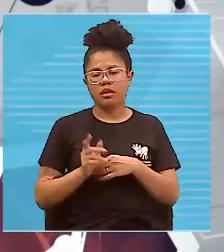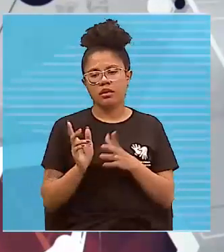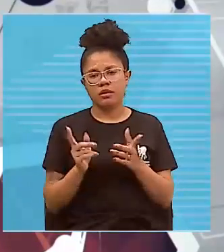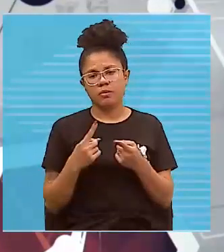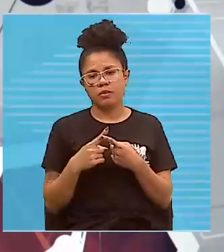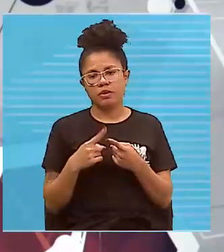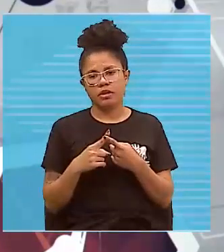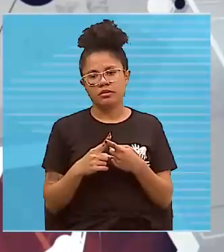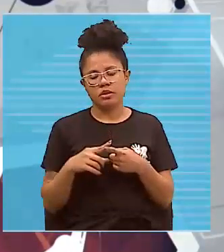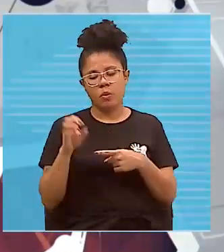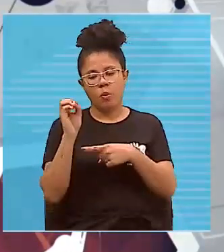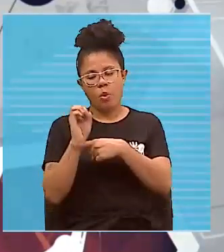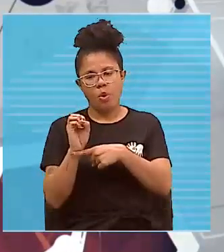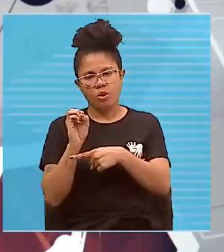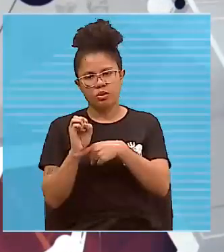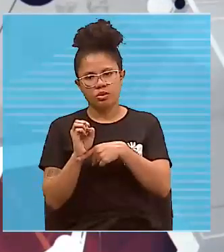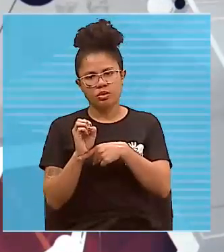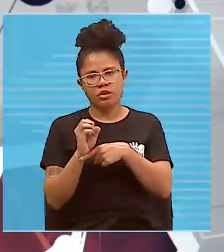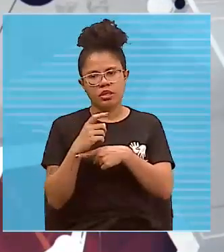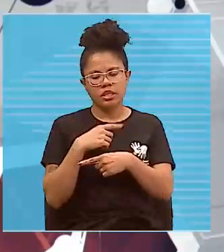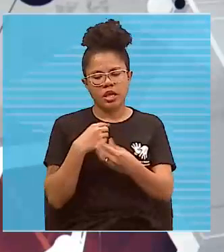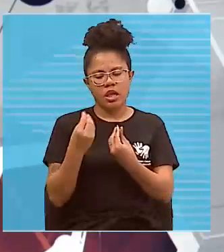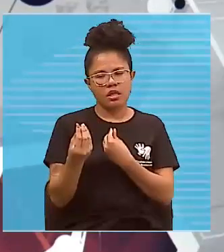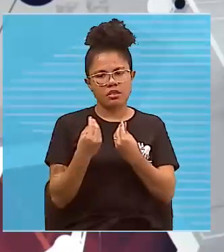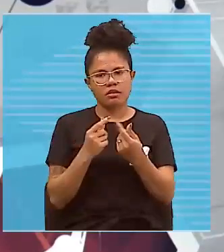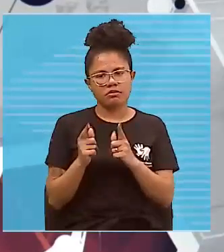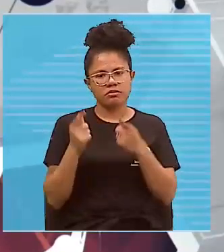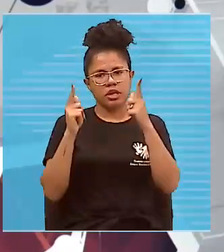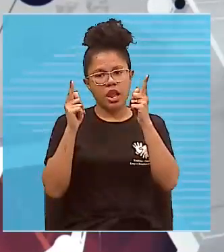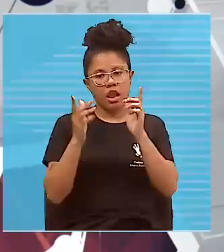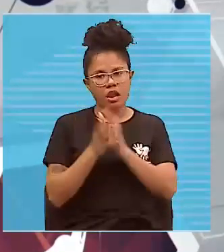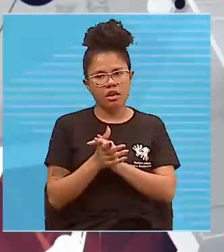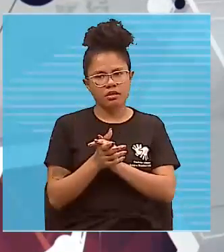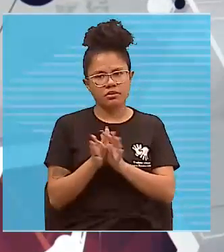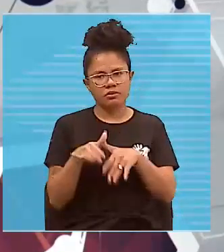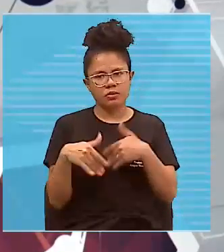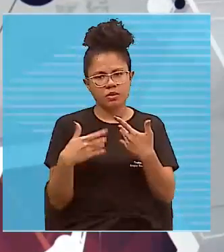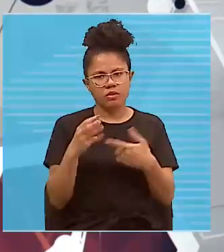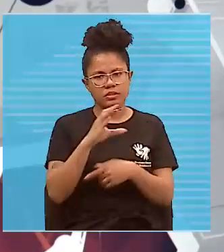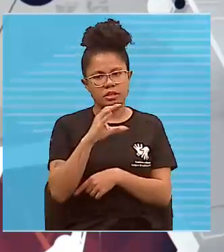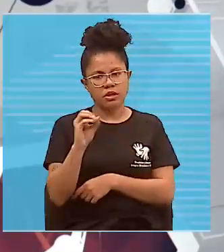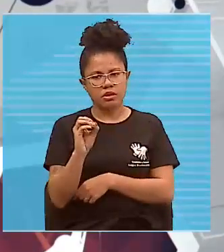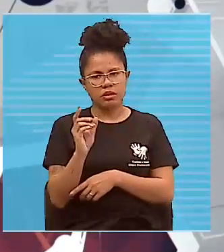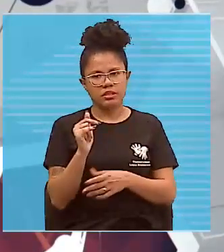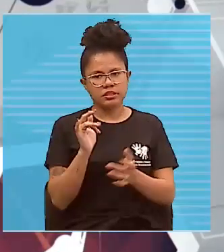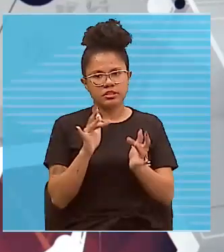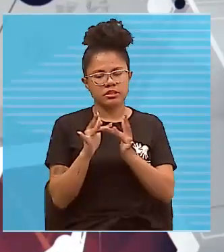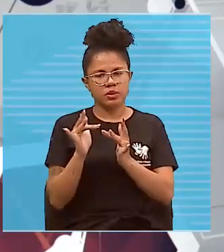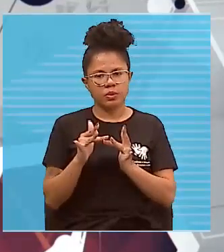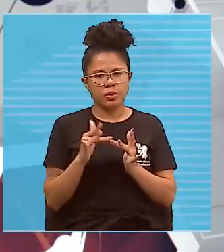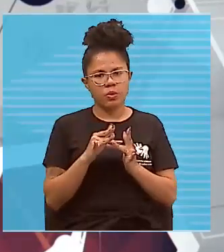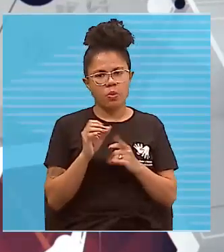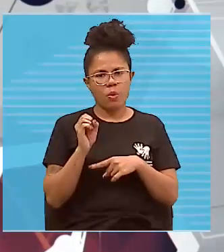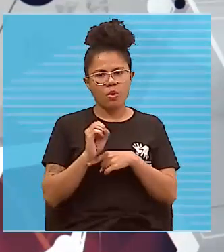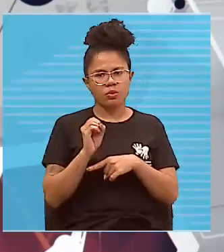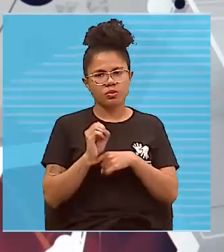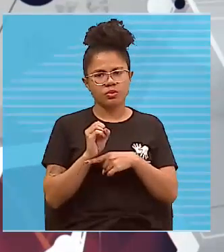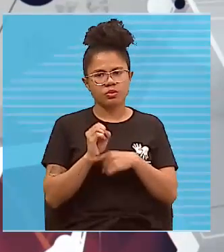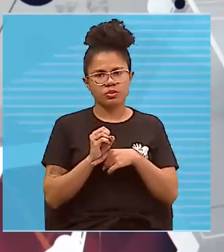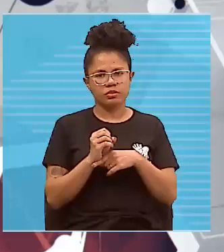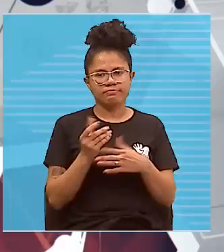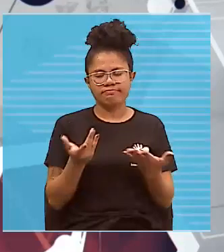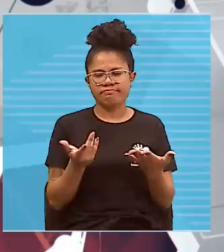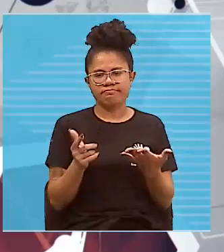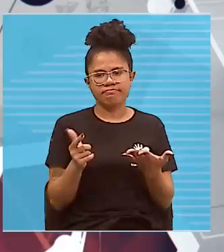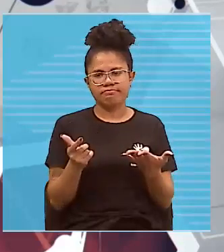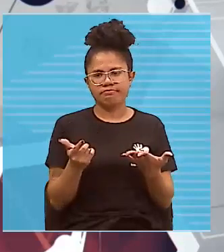se liga às hemácias para fazer nossas trocas gasosas, quem vai se ligar? O CO. E aí, quando ele se liga, o oxigênio não é